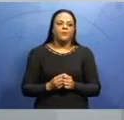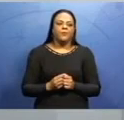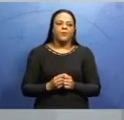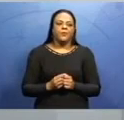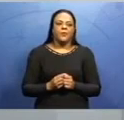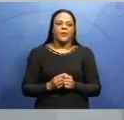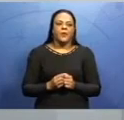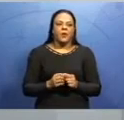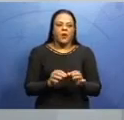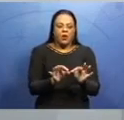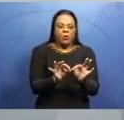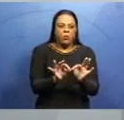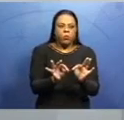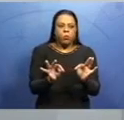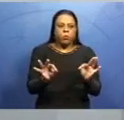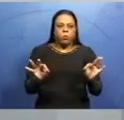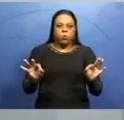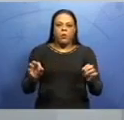Lembram?